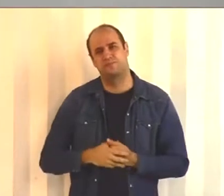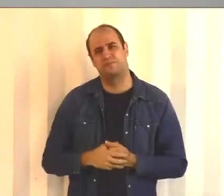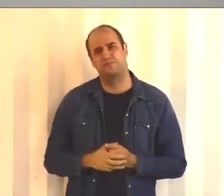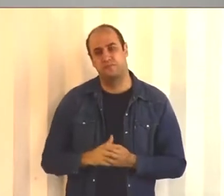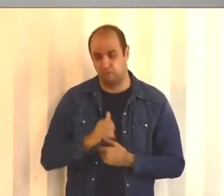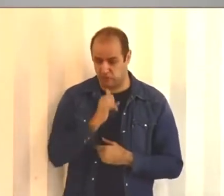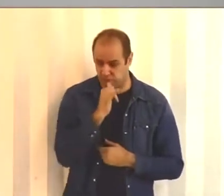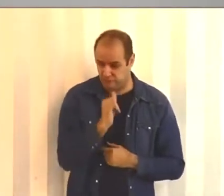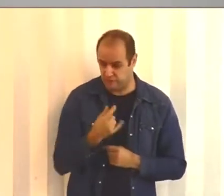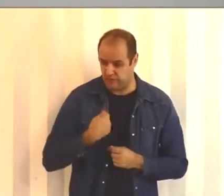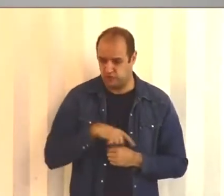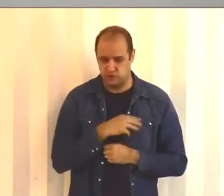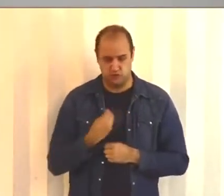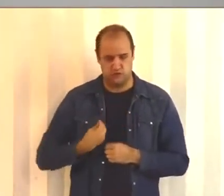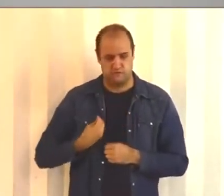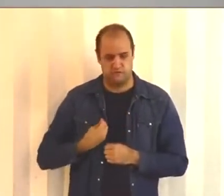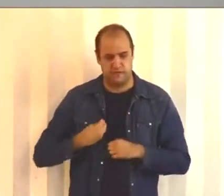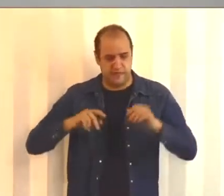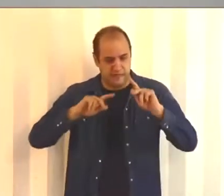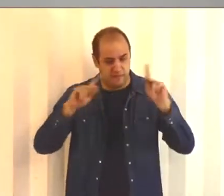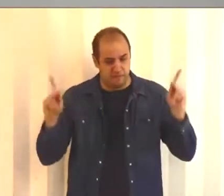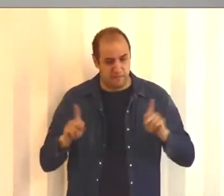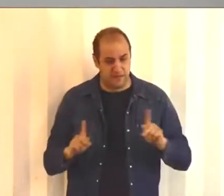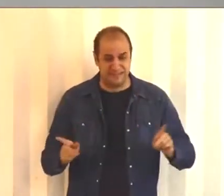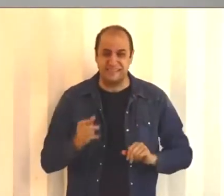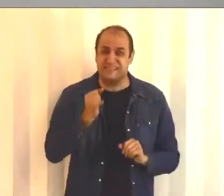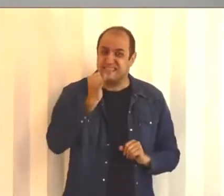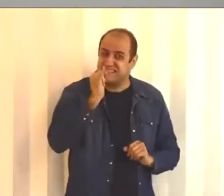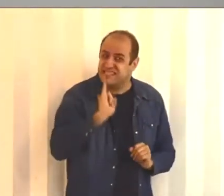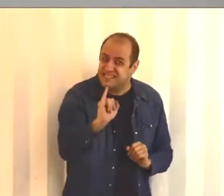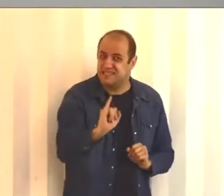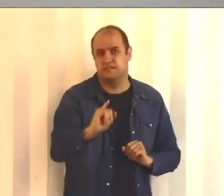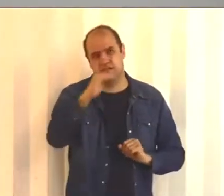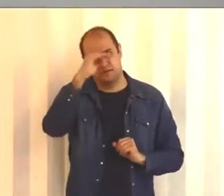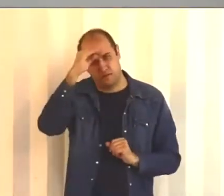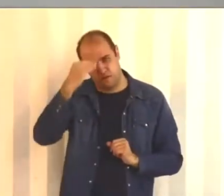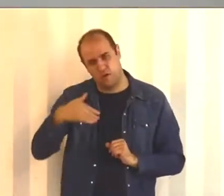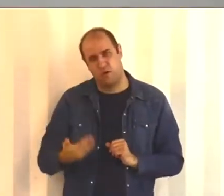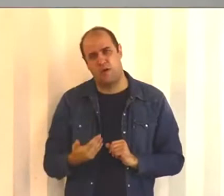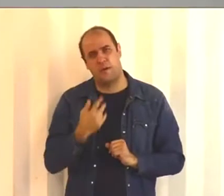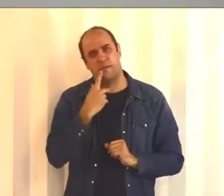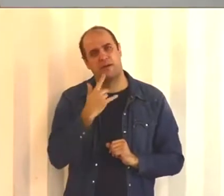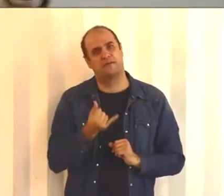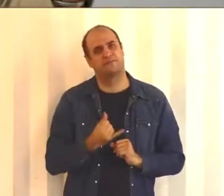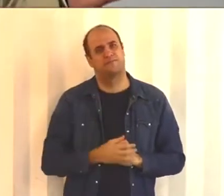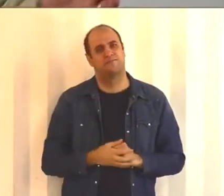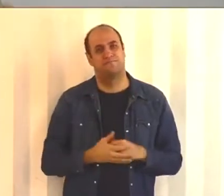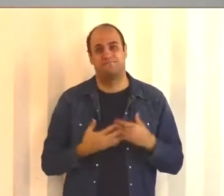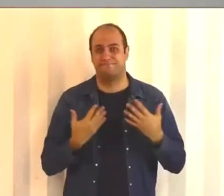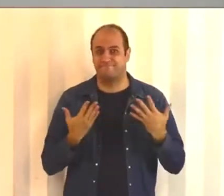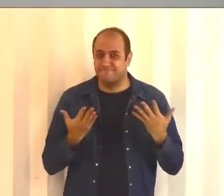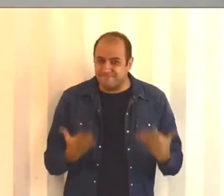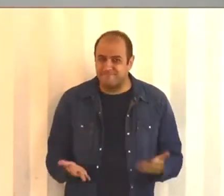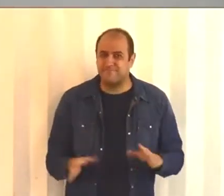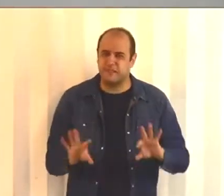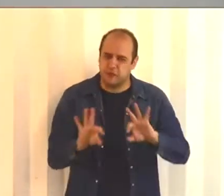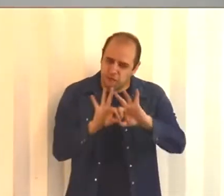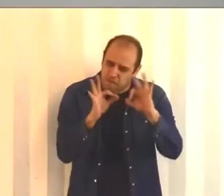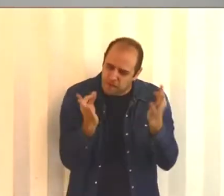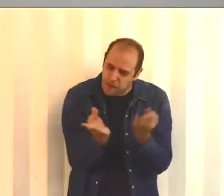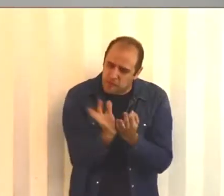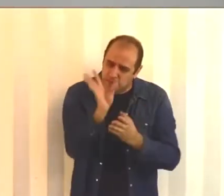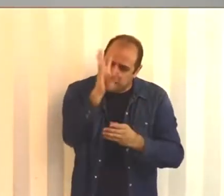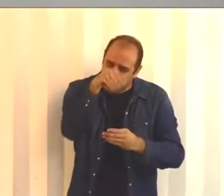só teremos vida tranquila na terra se honrarmos os pais. Por isso, caberia dentro das